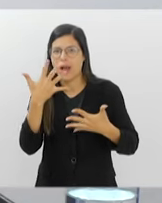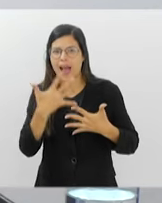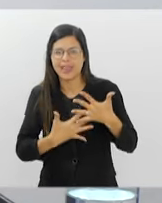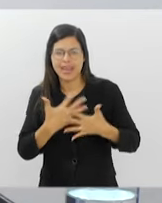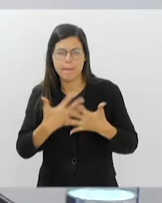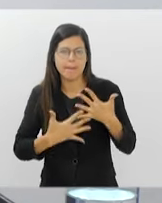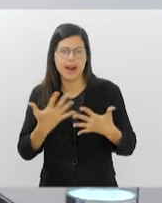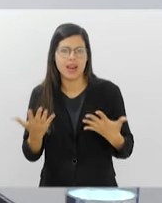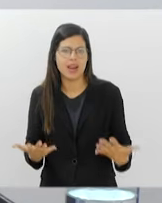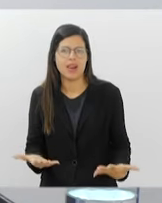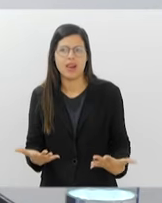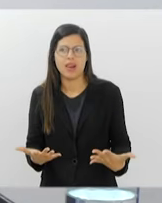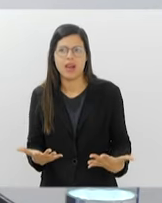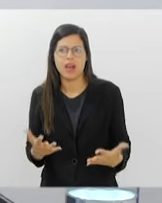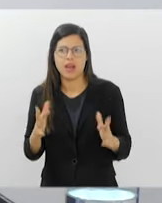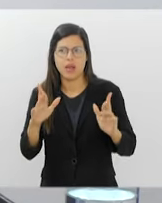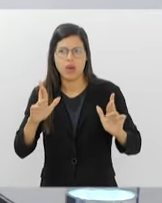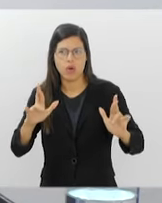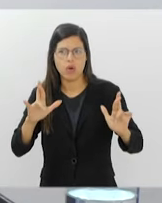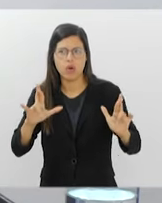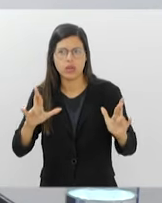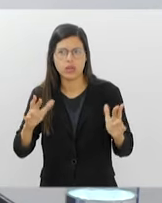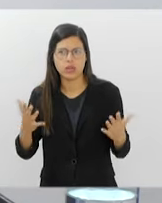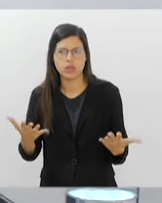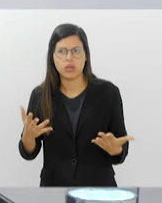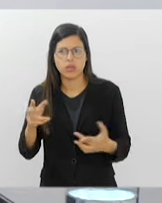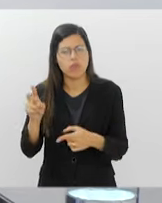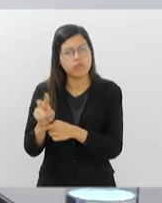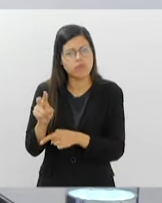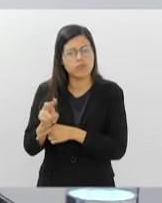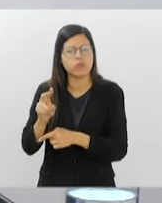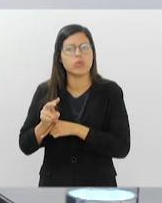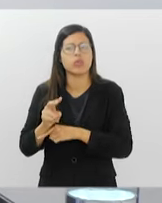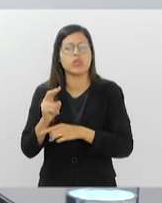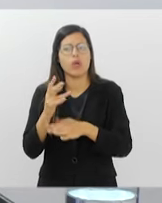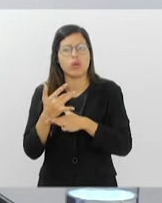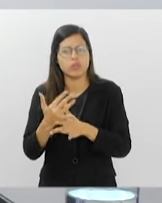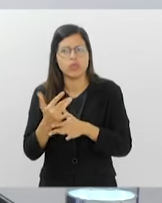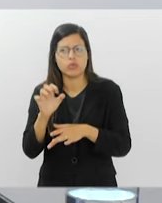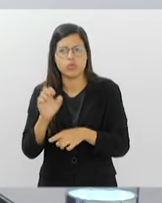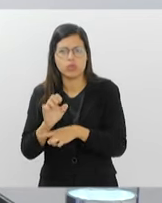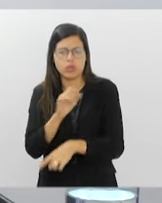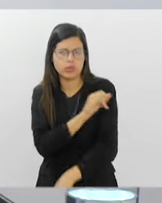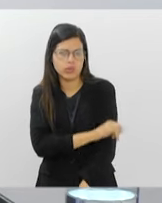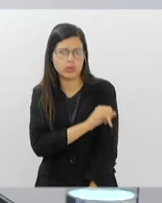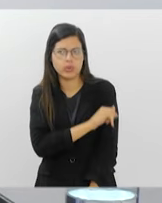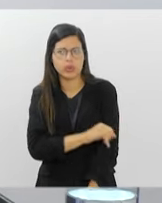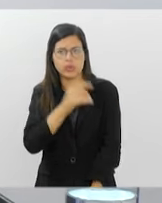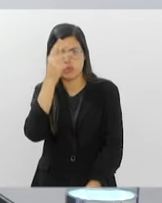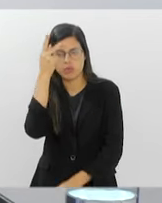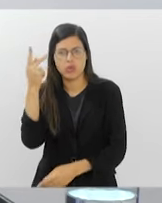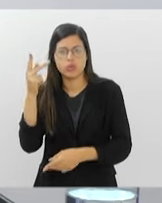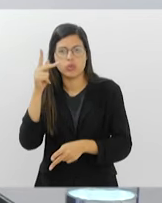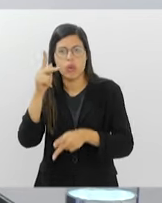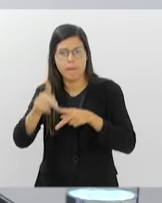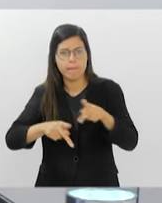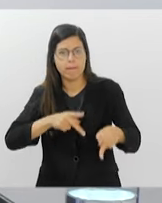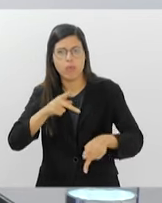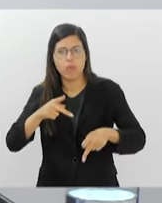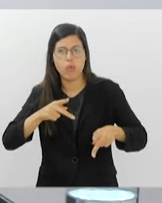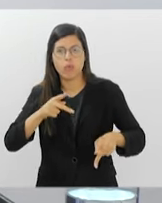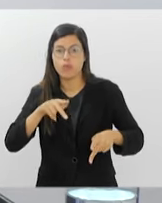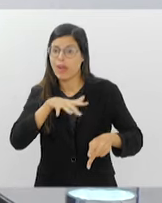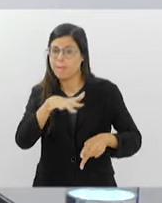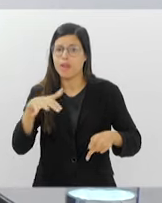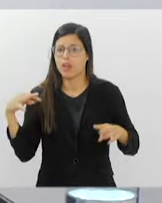mas eu quero que se dane eu tô protegendo a cidade do Rio de Janeiro Estado do Rio Janeiro as pessoas que lá vão que na sua maioria são de fora da cidade de fora do